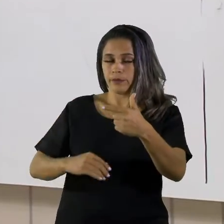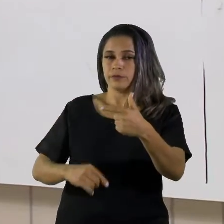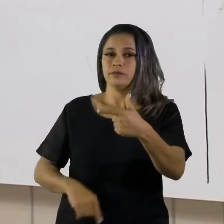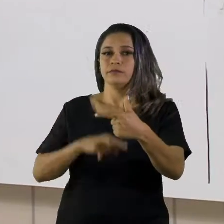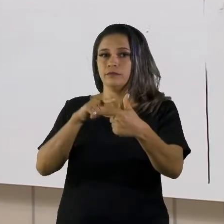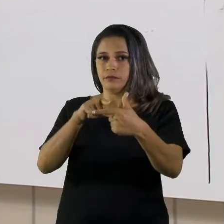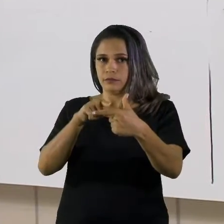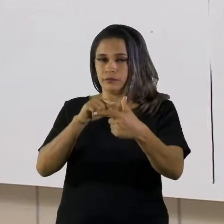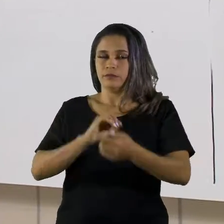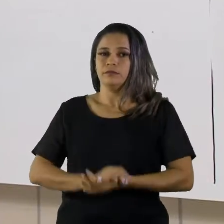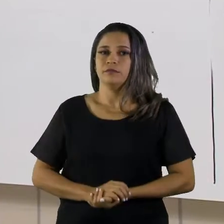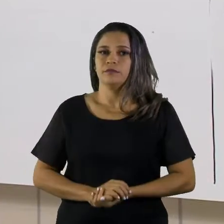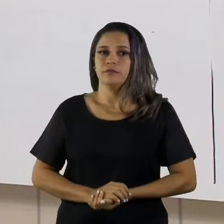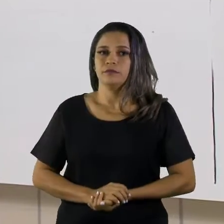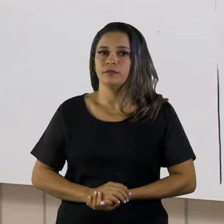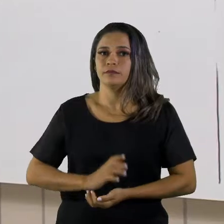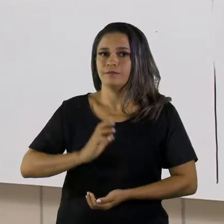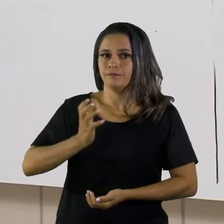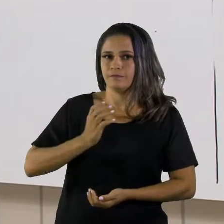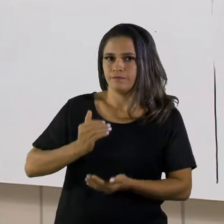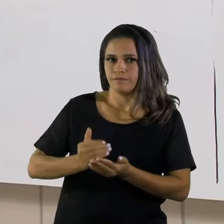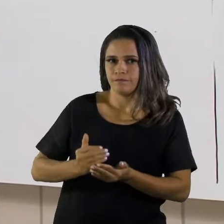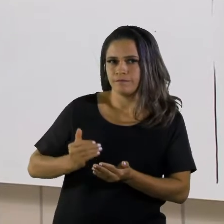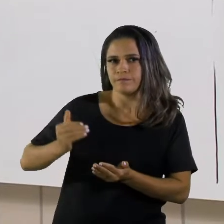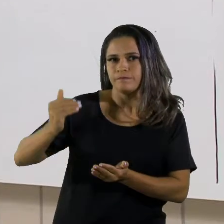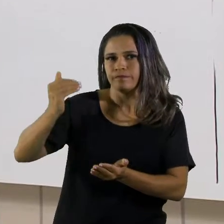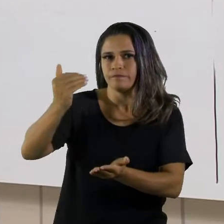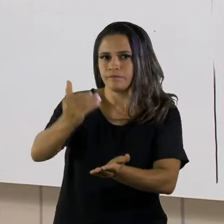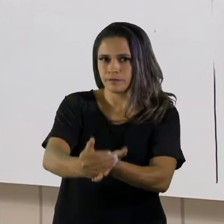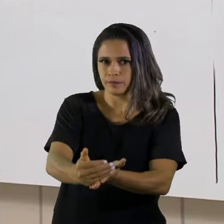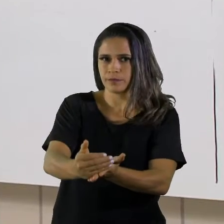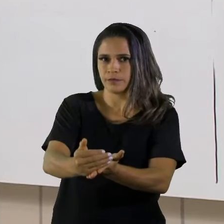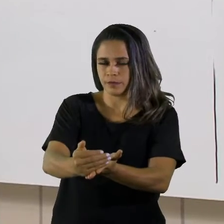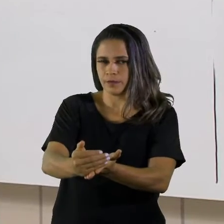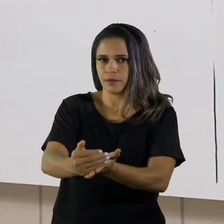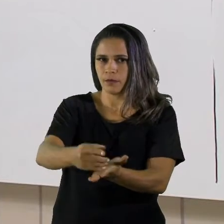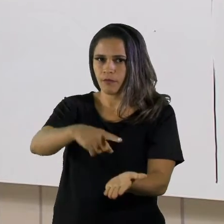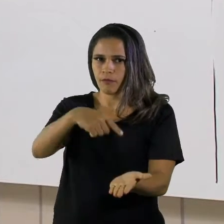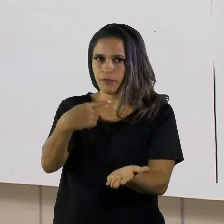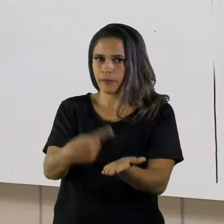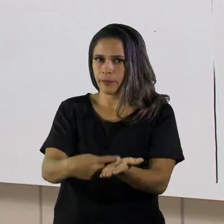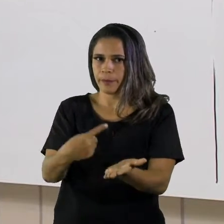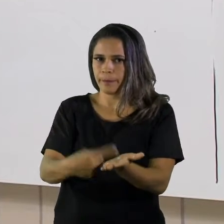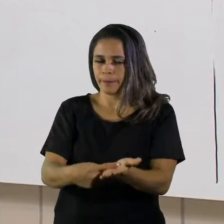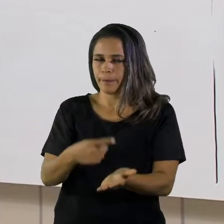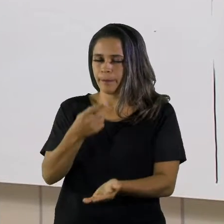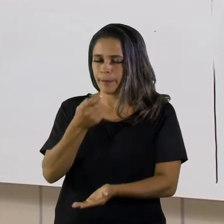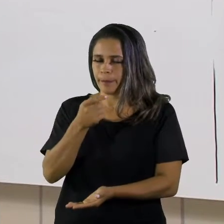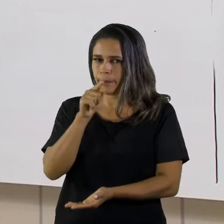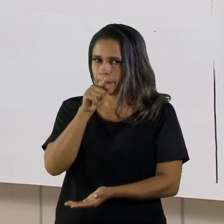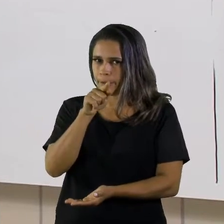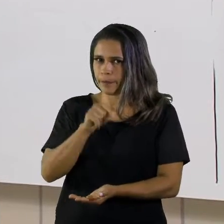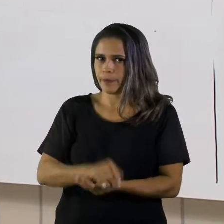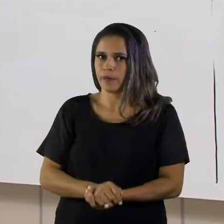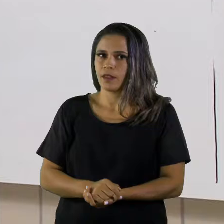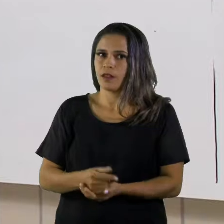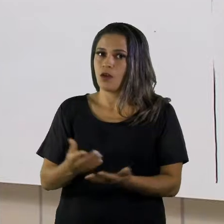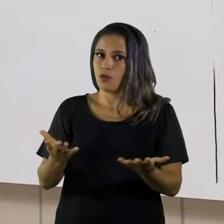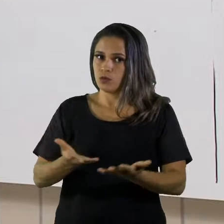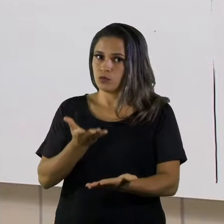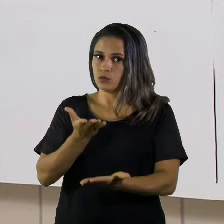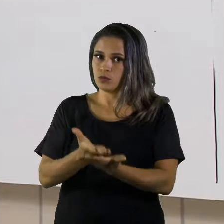Agora, quero avançar um pouquinho mais e combinar uma coisa com vocês. Nós vamos trabalhar nessa